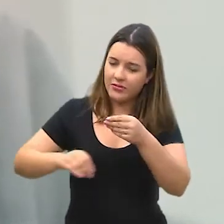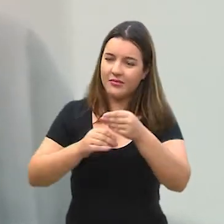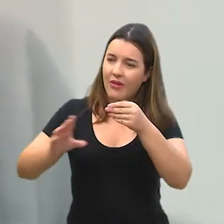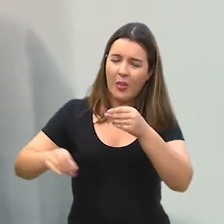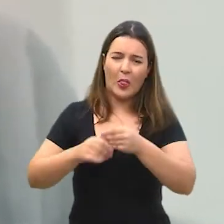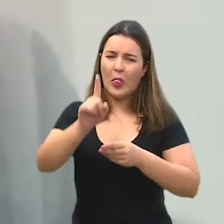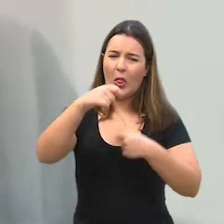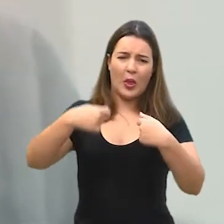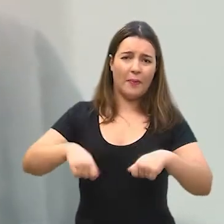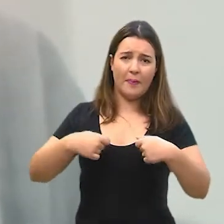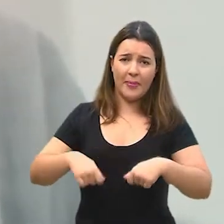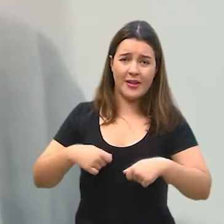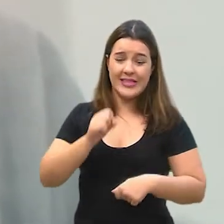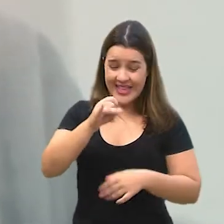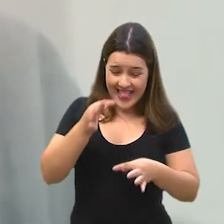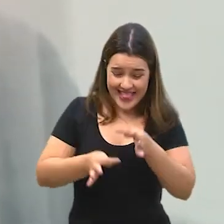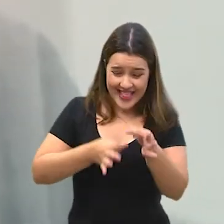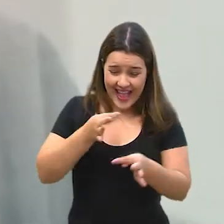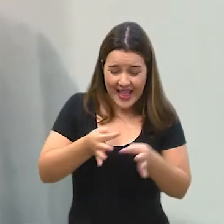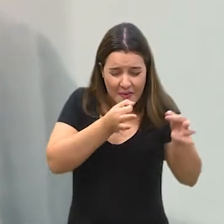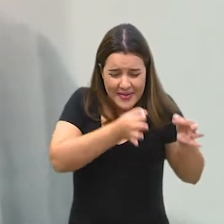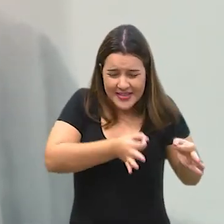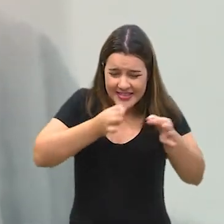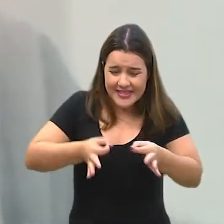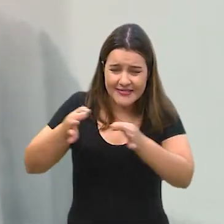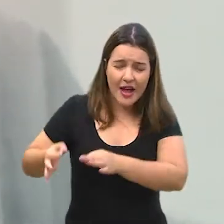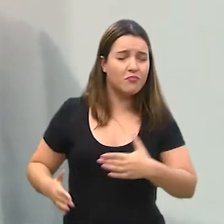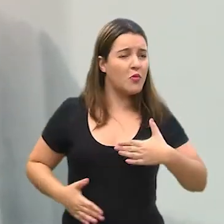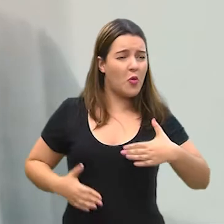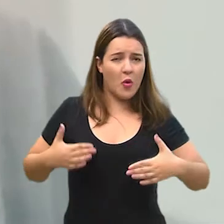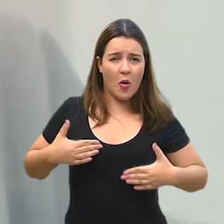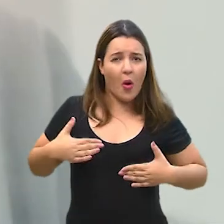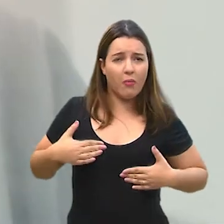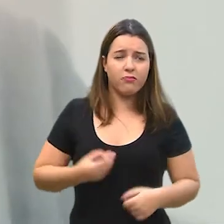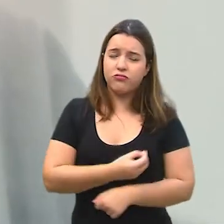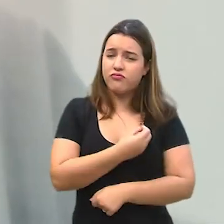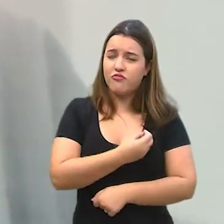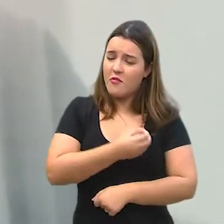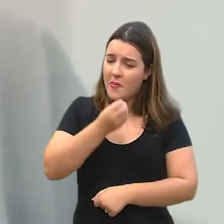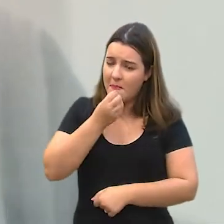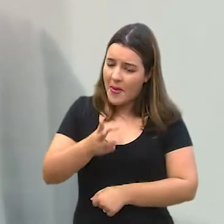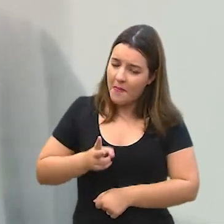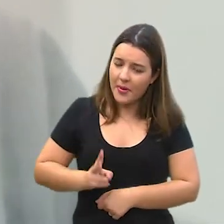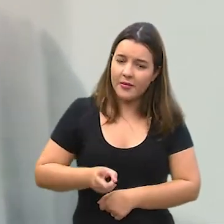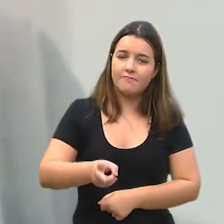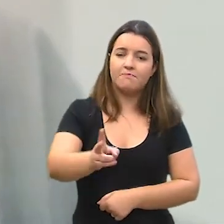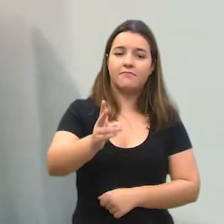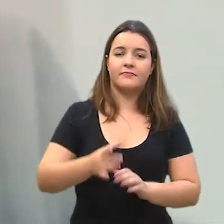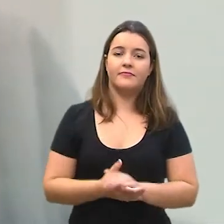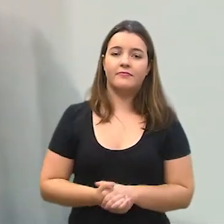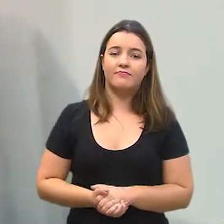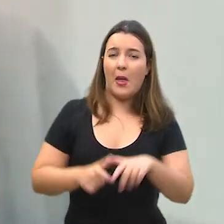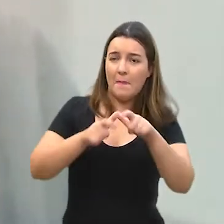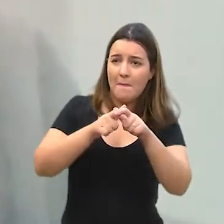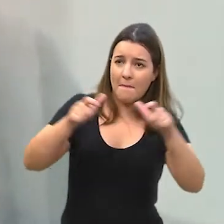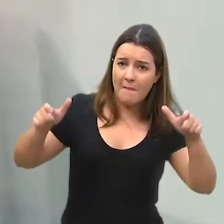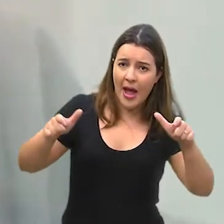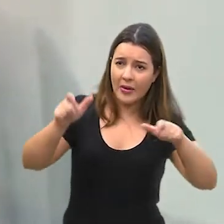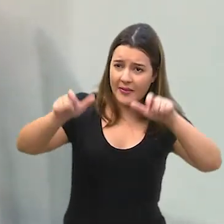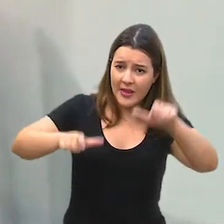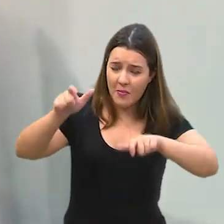que existe essa possibilidade, ela tem que ser utilizada, né? Em todas as situações em que houve uma exposição de risco,